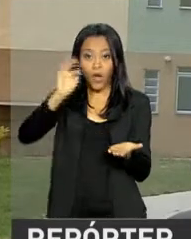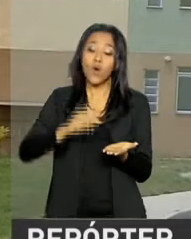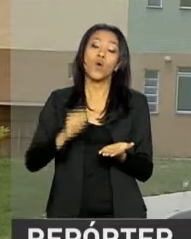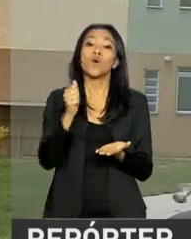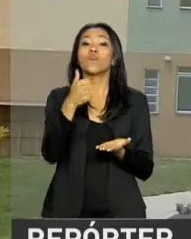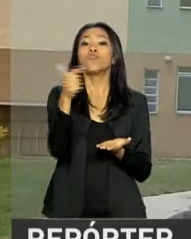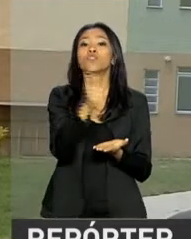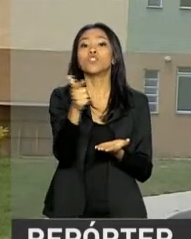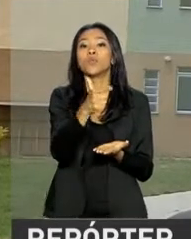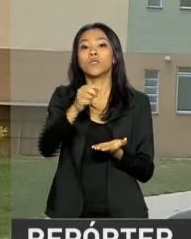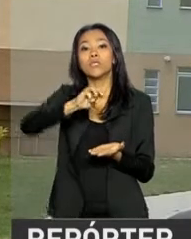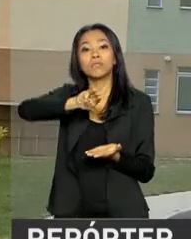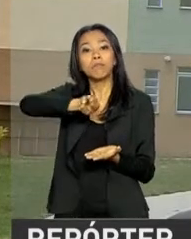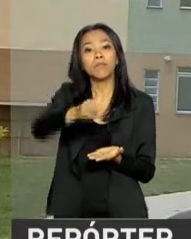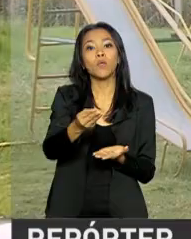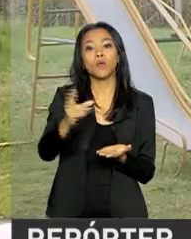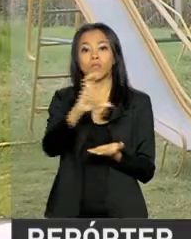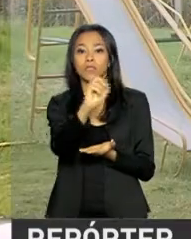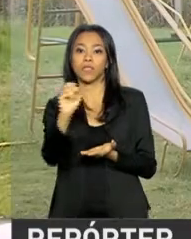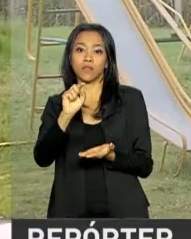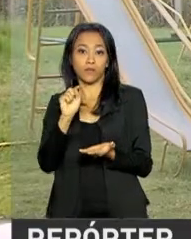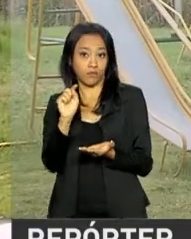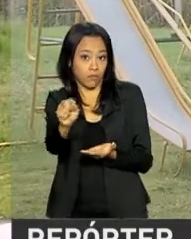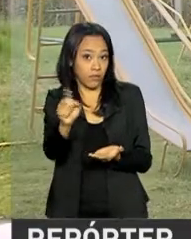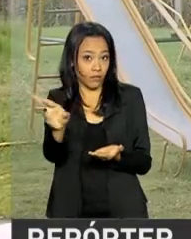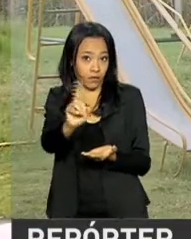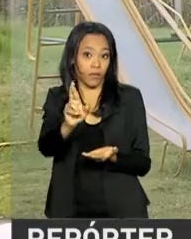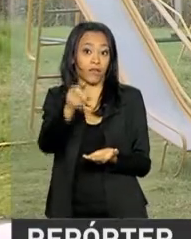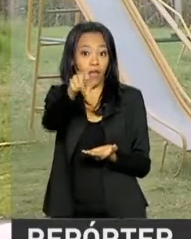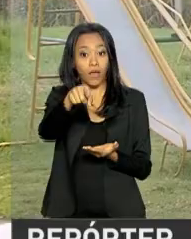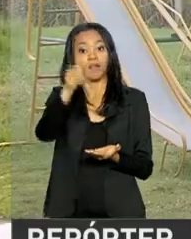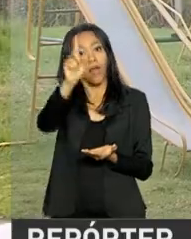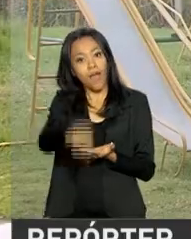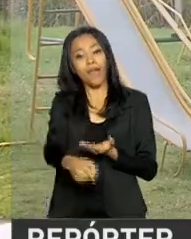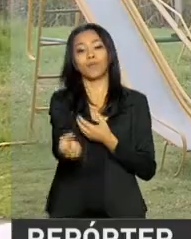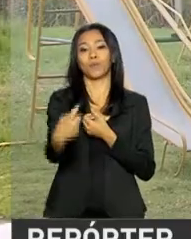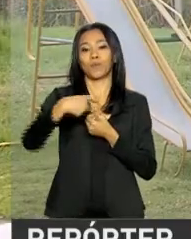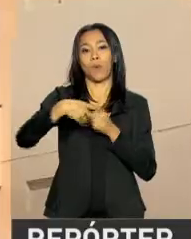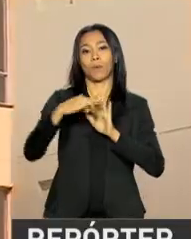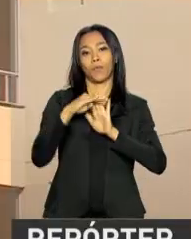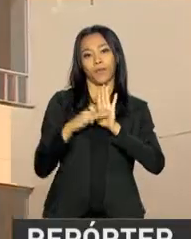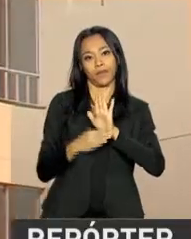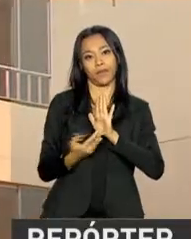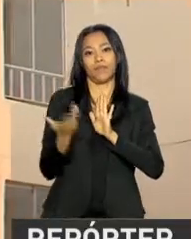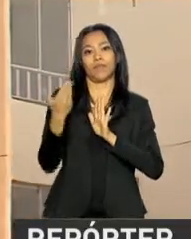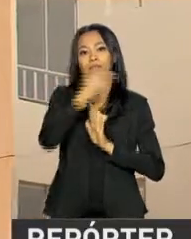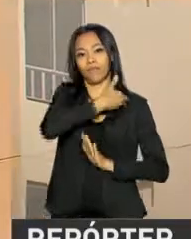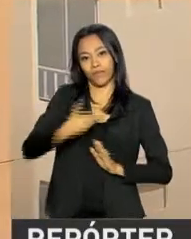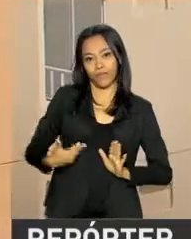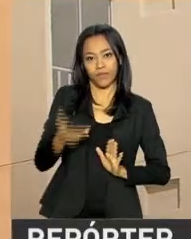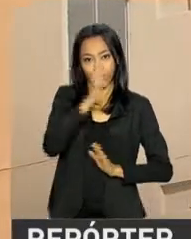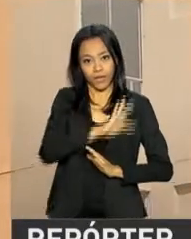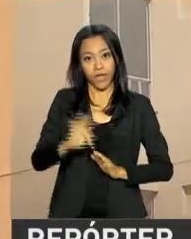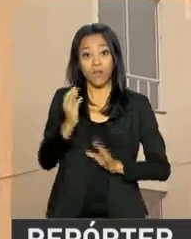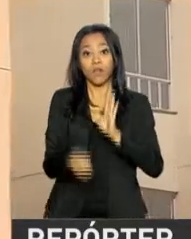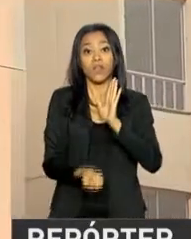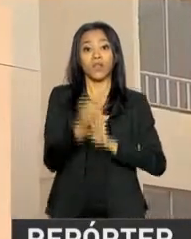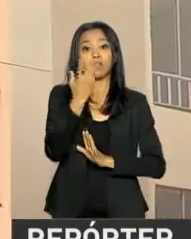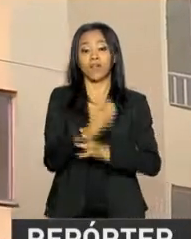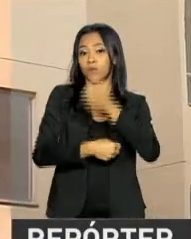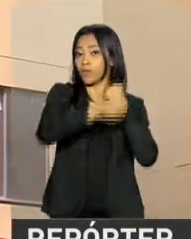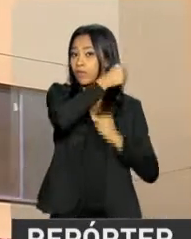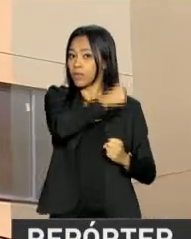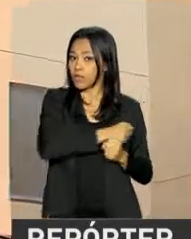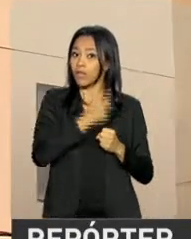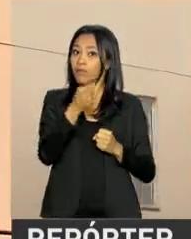22 milhões e meio de reais a obra faz parte do programa agora é avançar lançado ano passado para que sejam